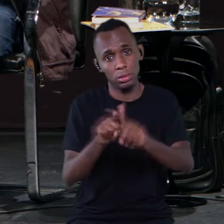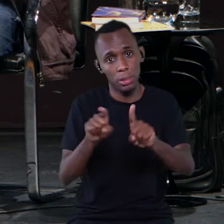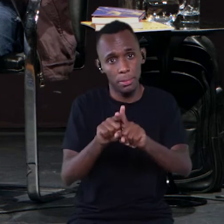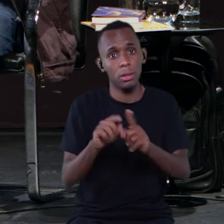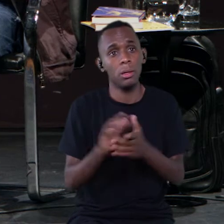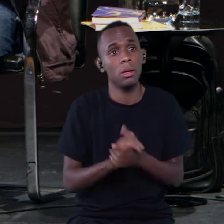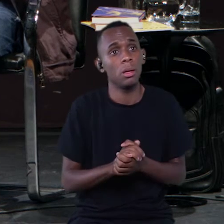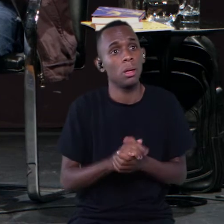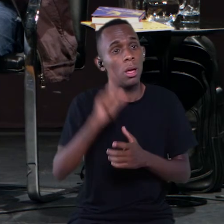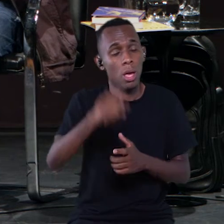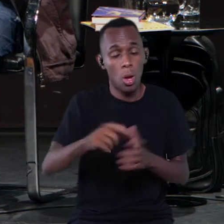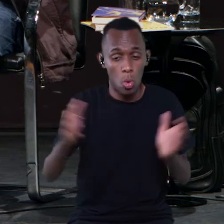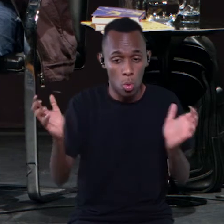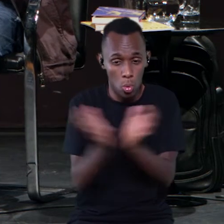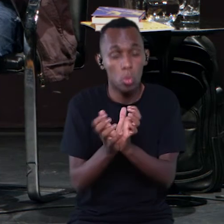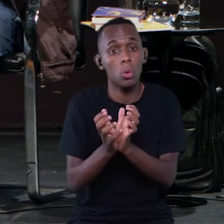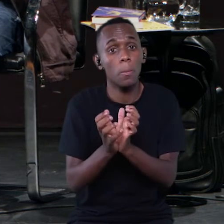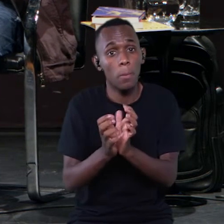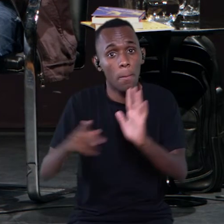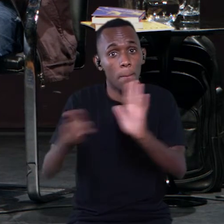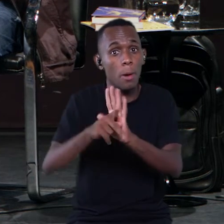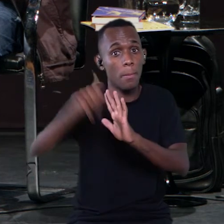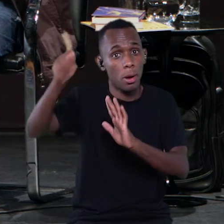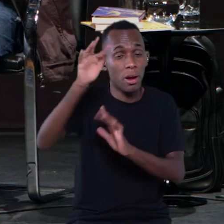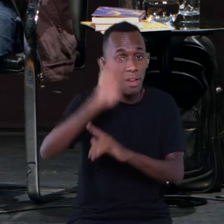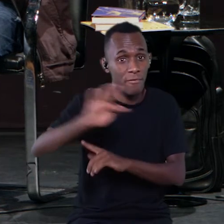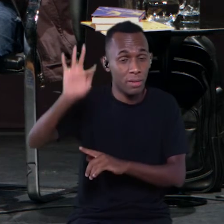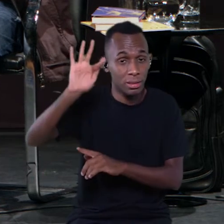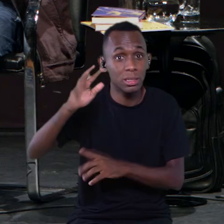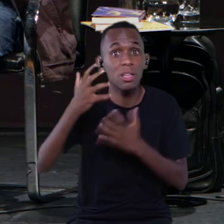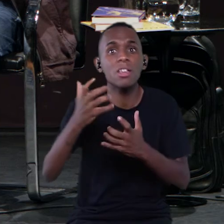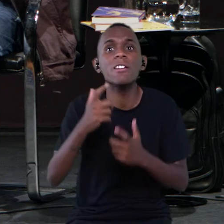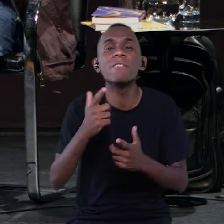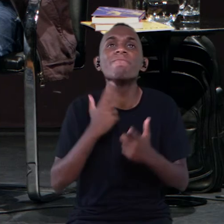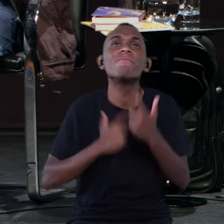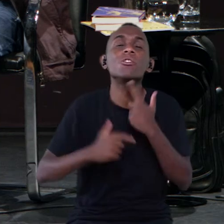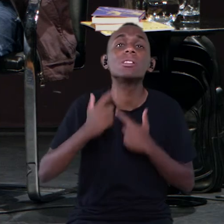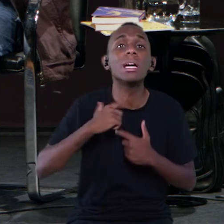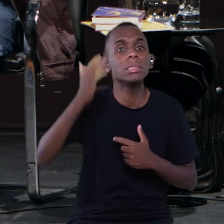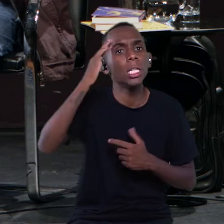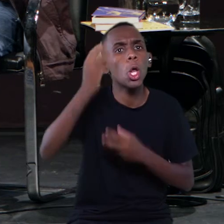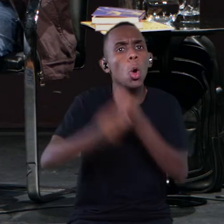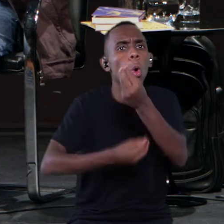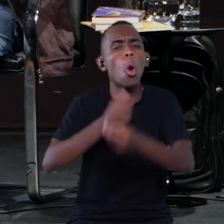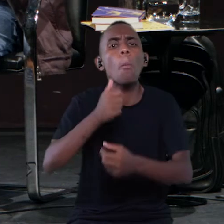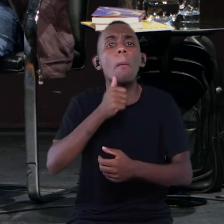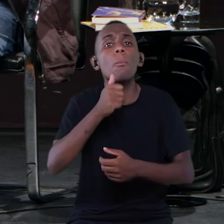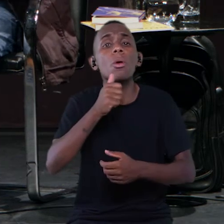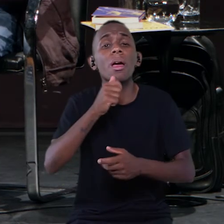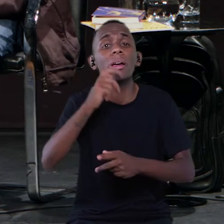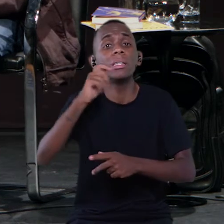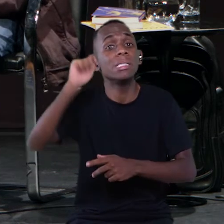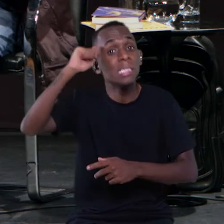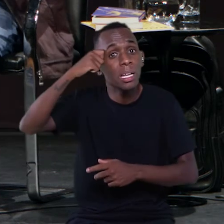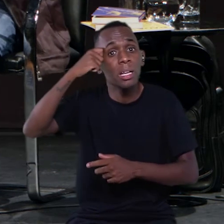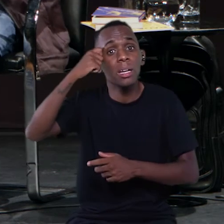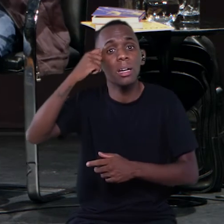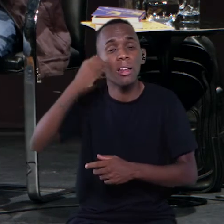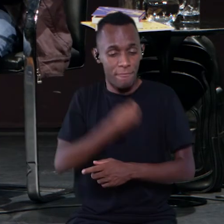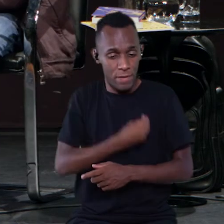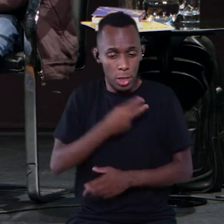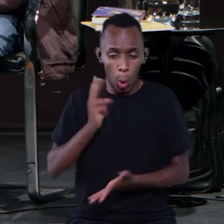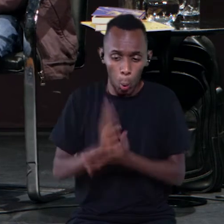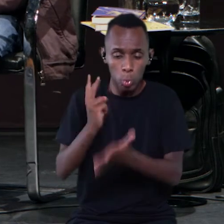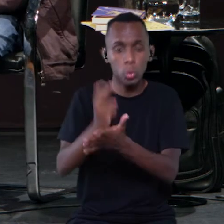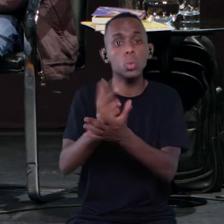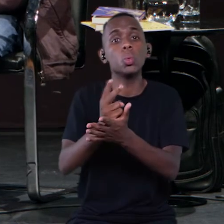Há uma faixa de população afrodiaspórica na França hoje que está tentando entender como é que as mulheres negras sobrevivem num país de maioria negra, mas sob uma condição